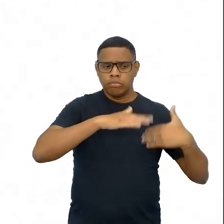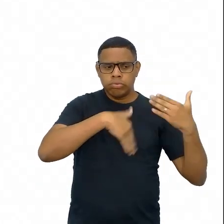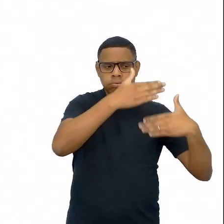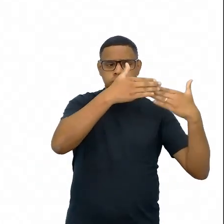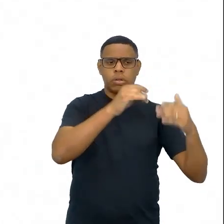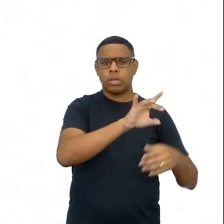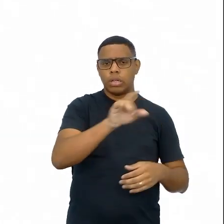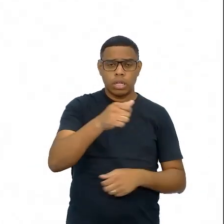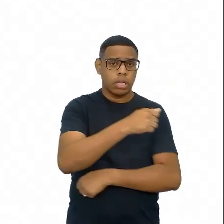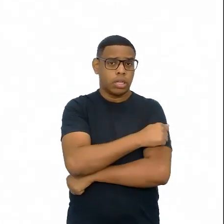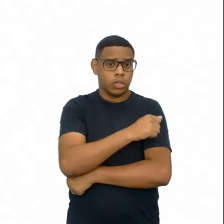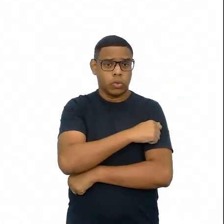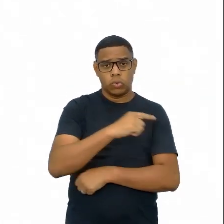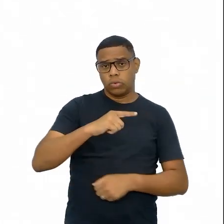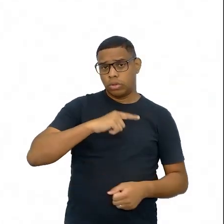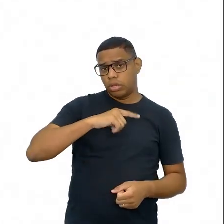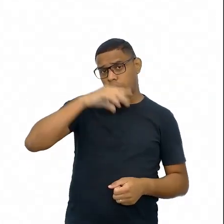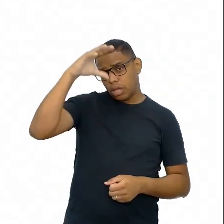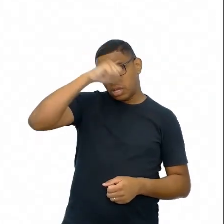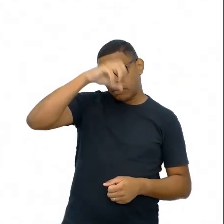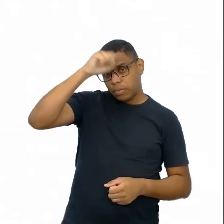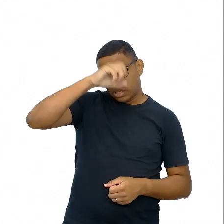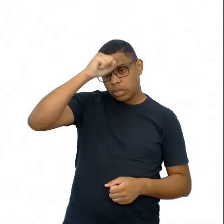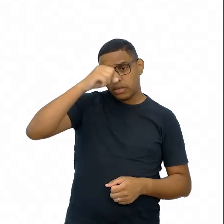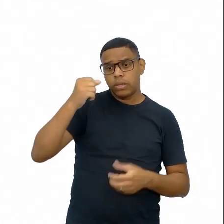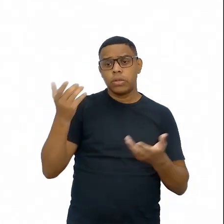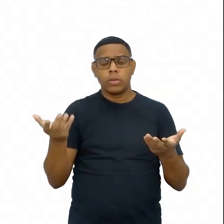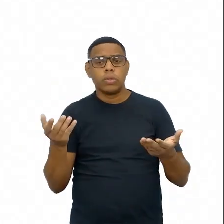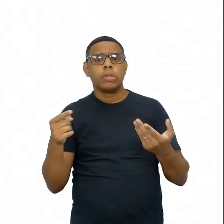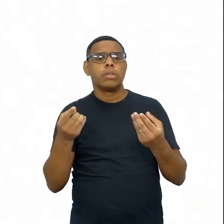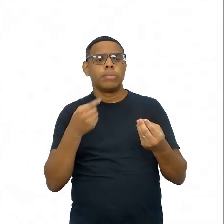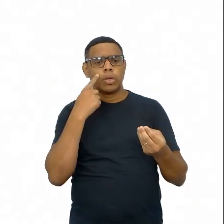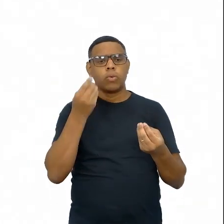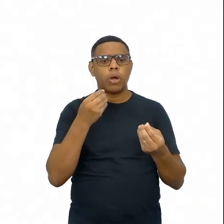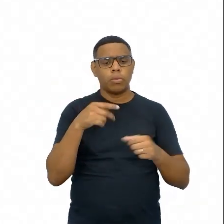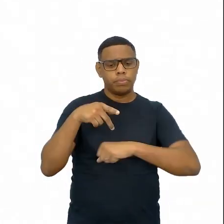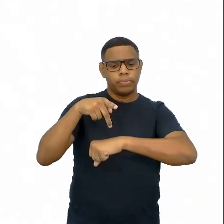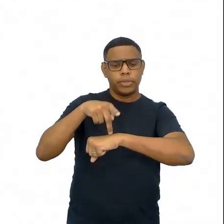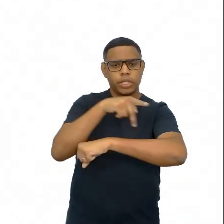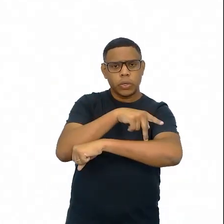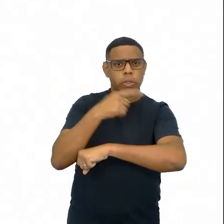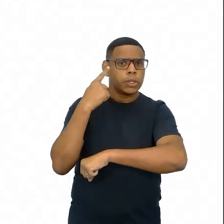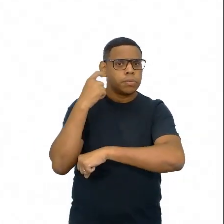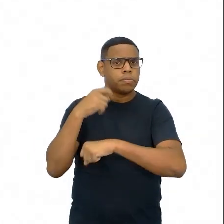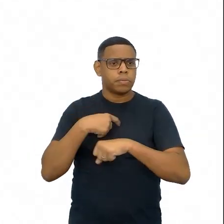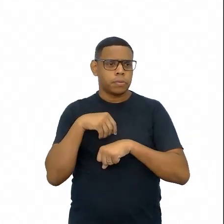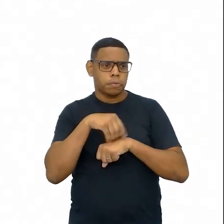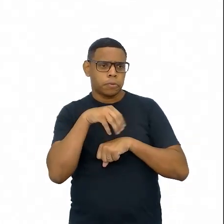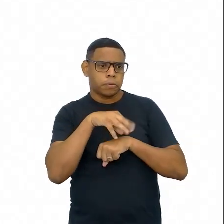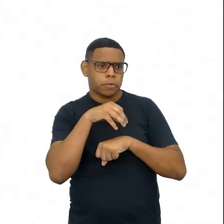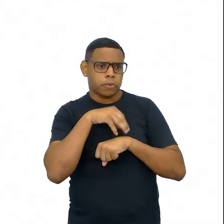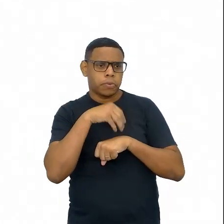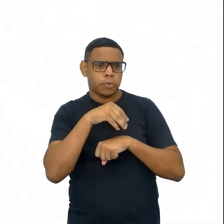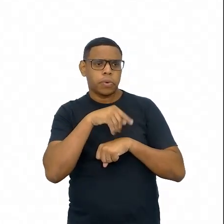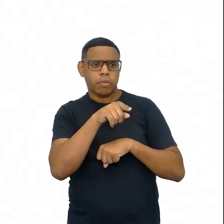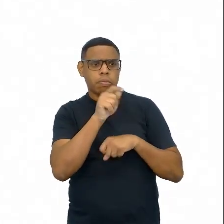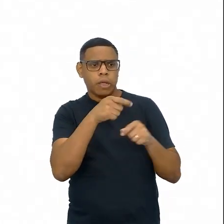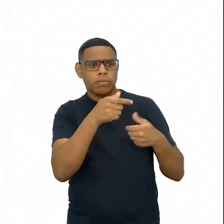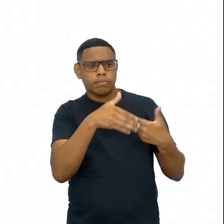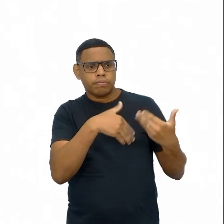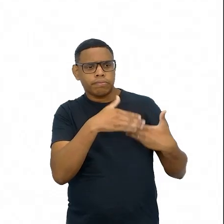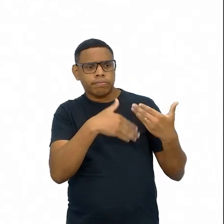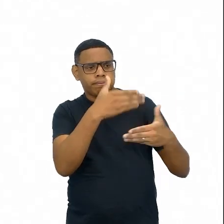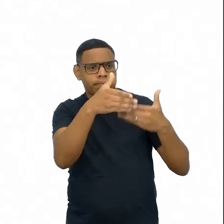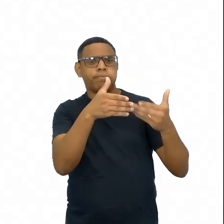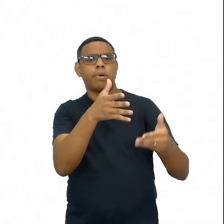cada estudante aprendeu e quais são os investimentos pedagógicos que precisará fazer para que avance em todas